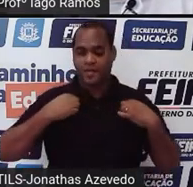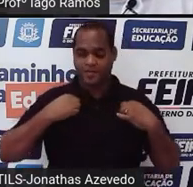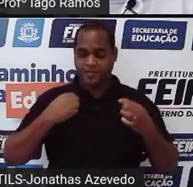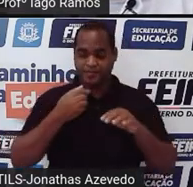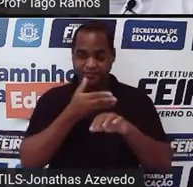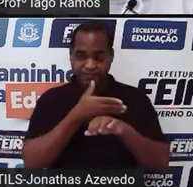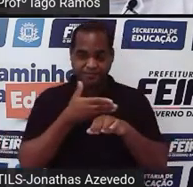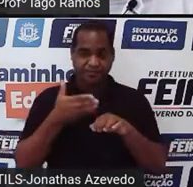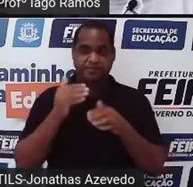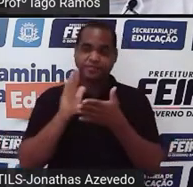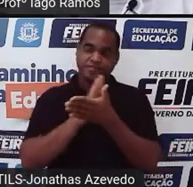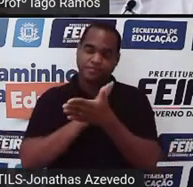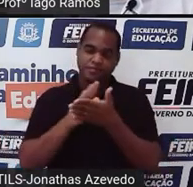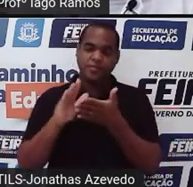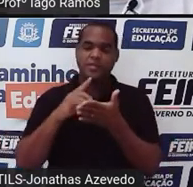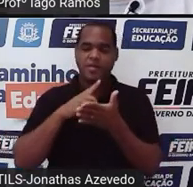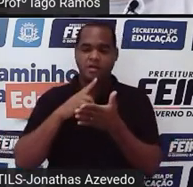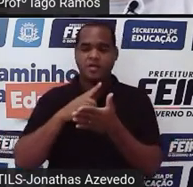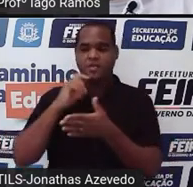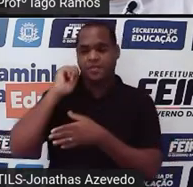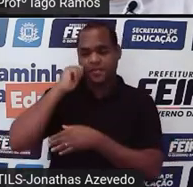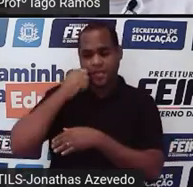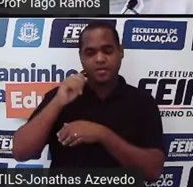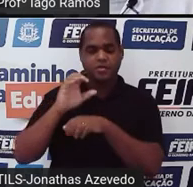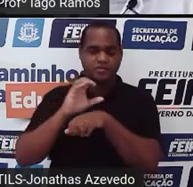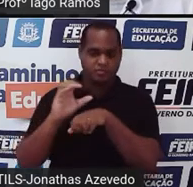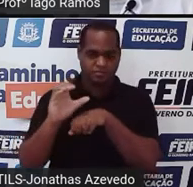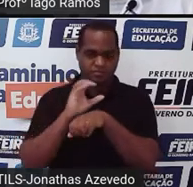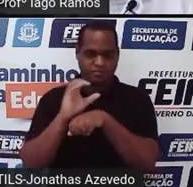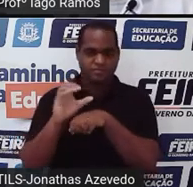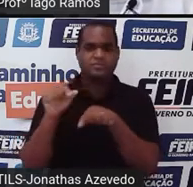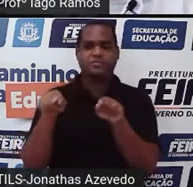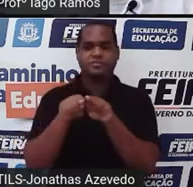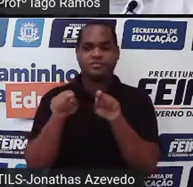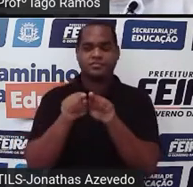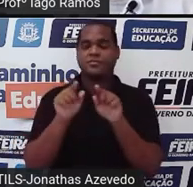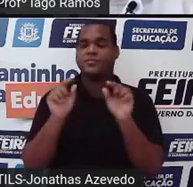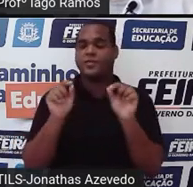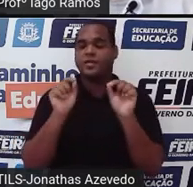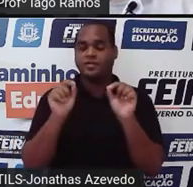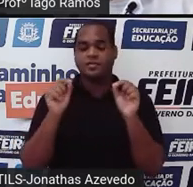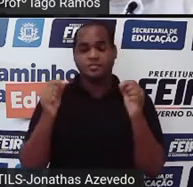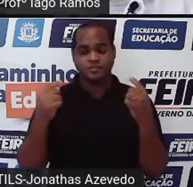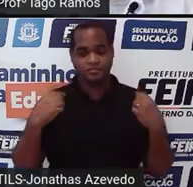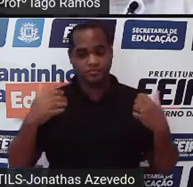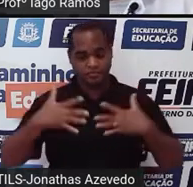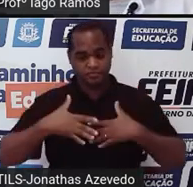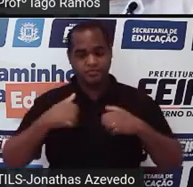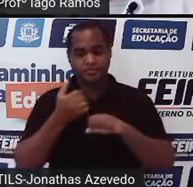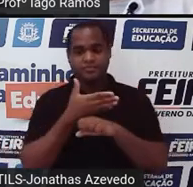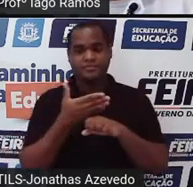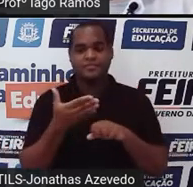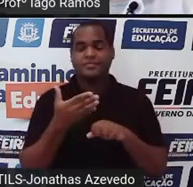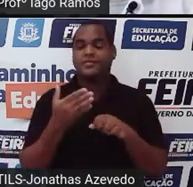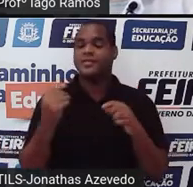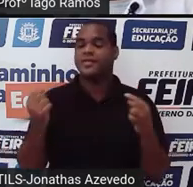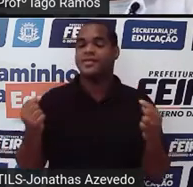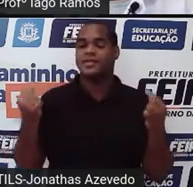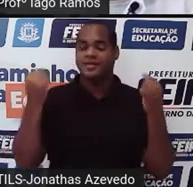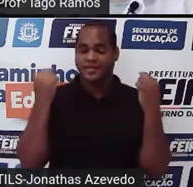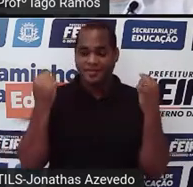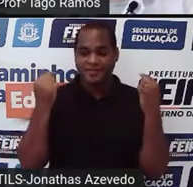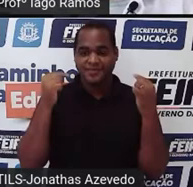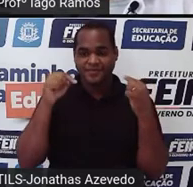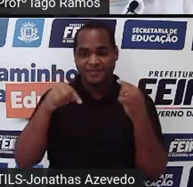camisa branca com alguns detalhes em preto e cinza por cima tem um jaleco branco e atrás de mim como sempre